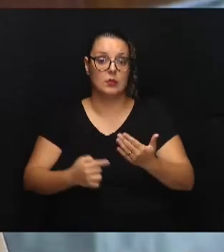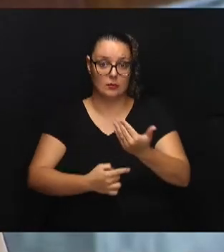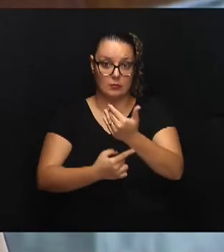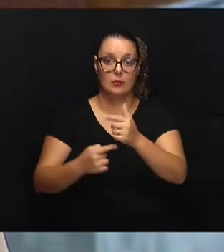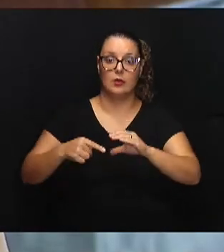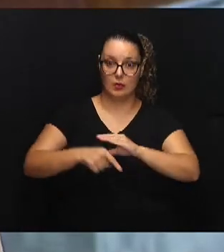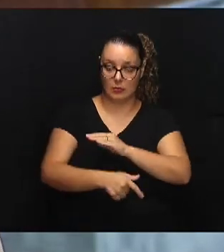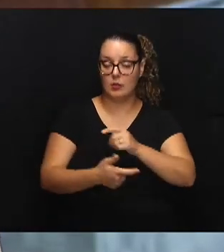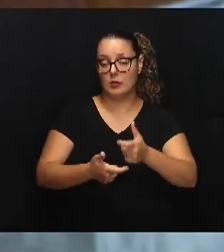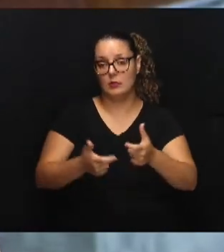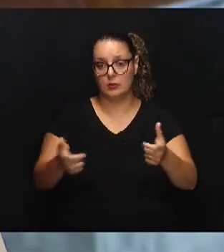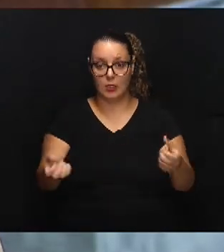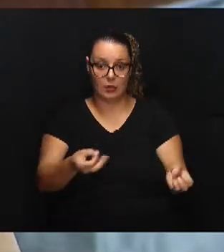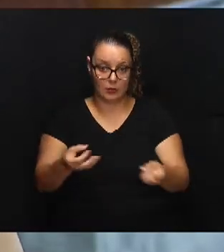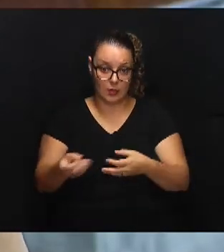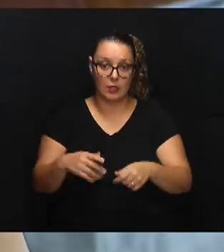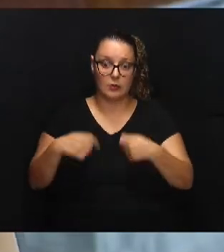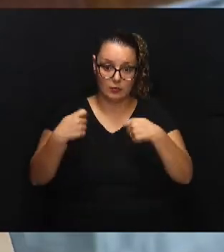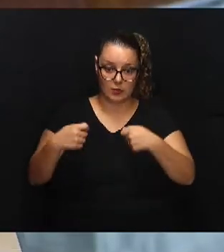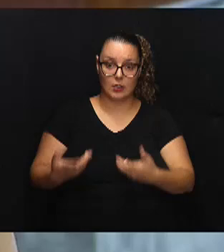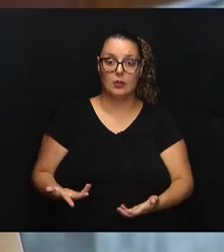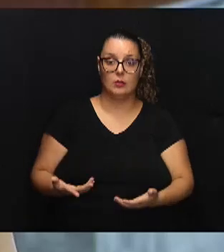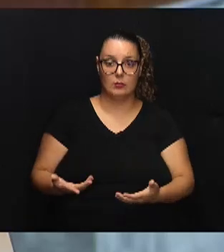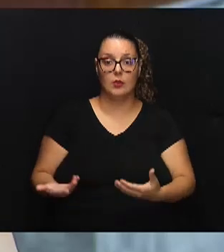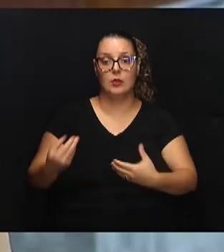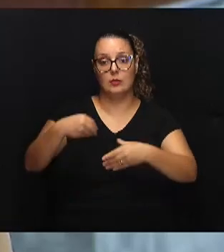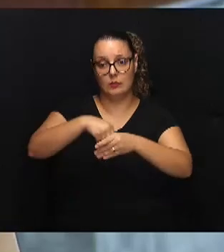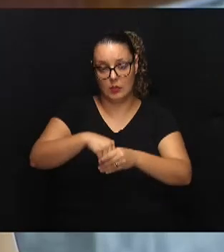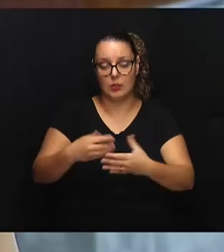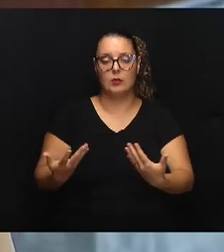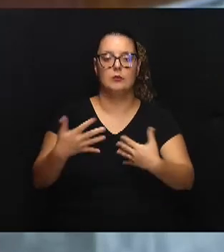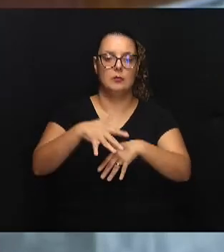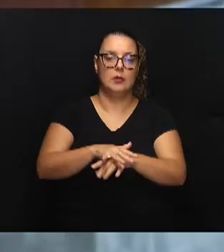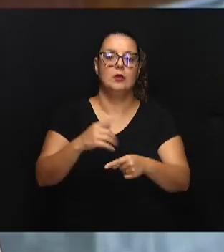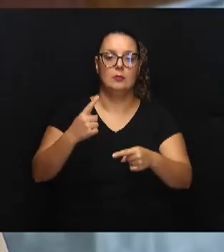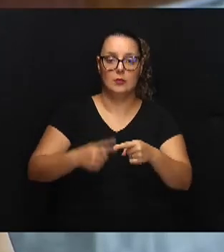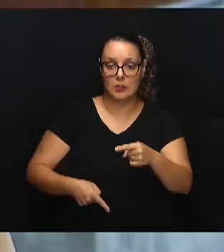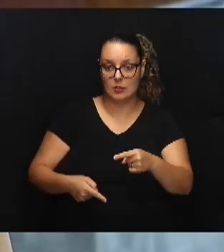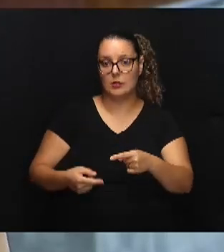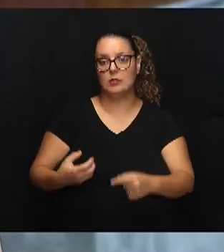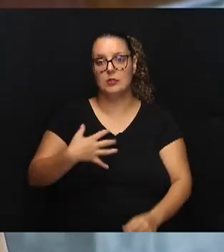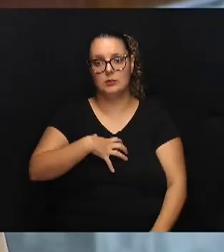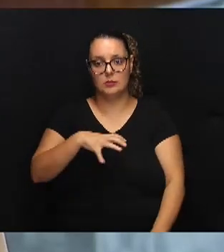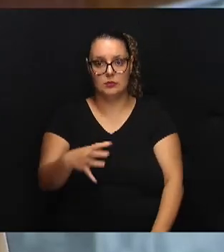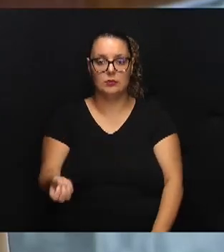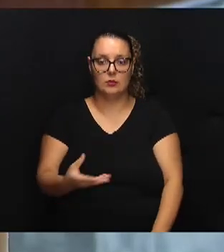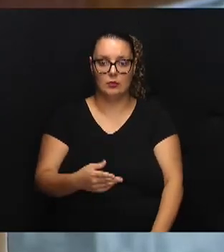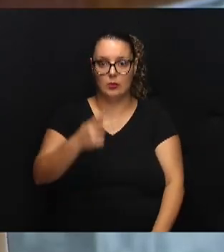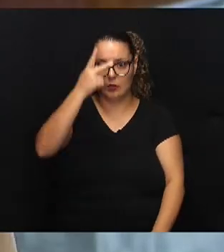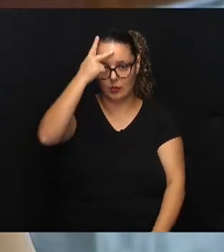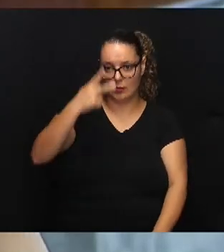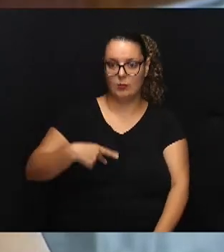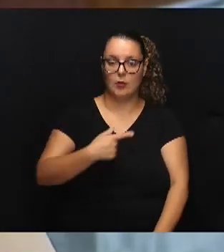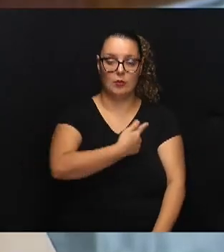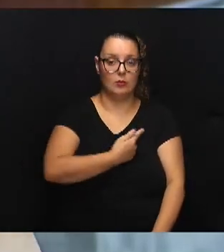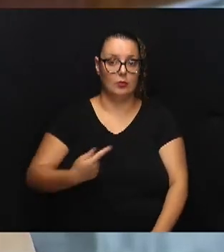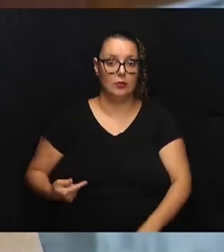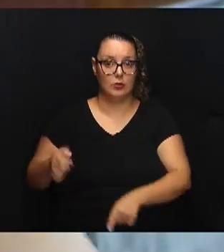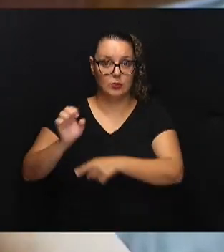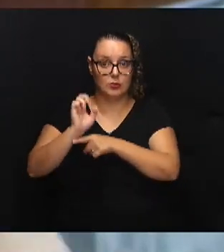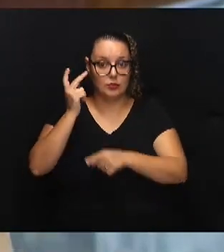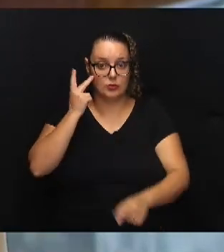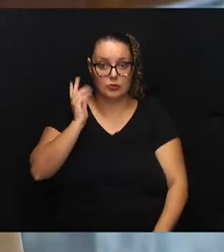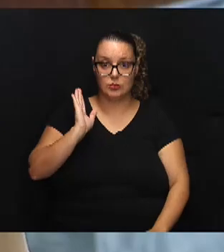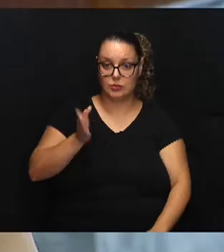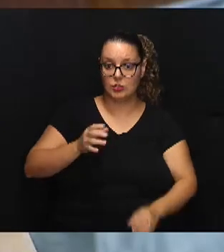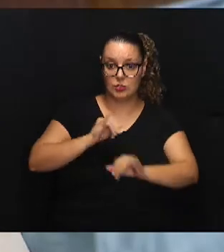também vão se atualizando e que seria necessário a gente incluir nessa proibição essas novas formas, até porque o próprio governo do estado de São Paulo já